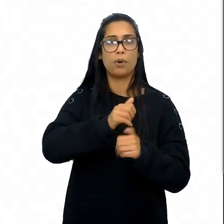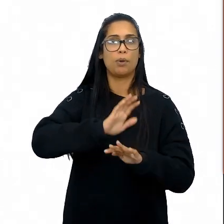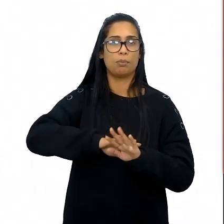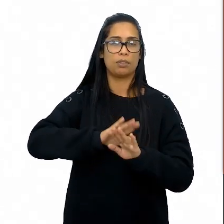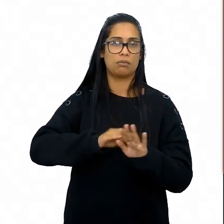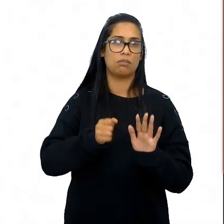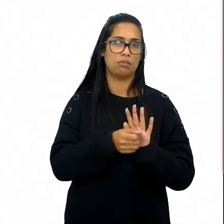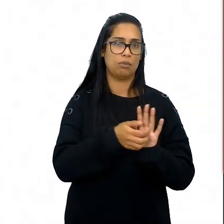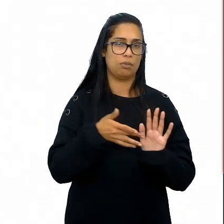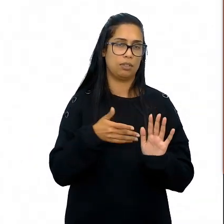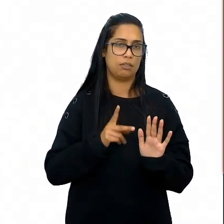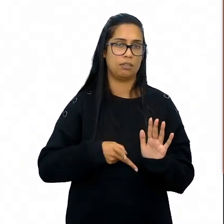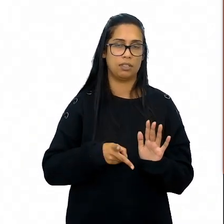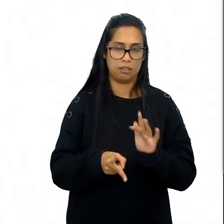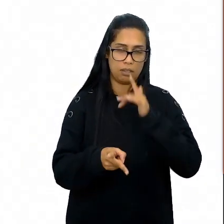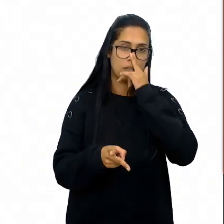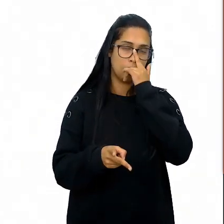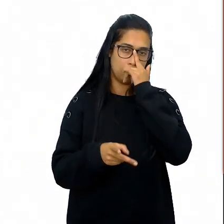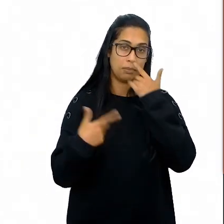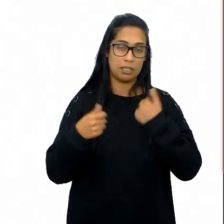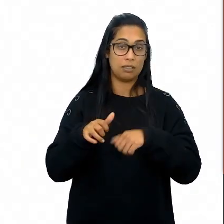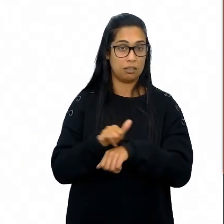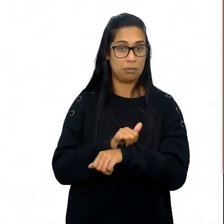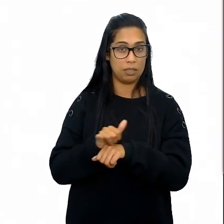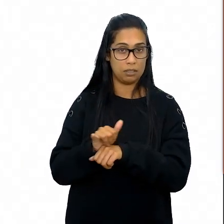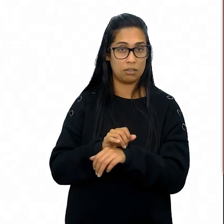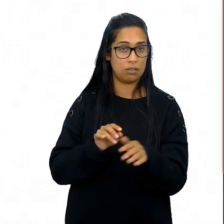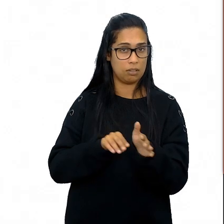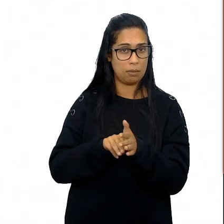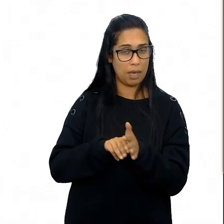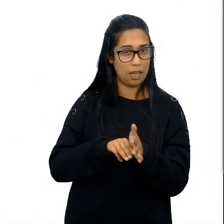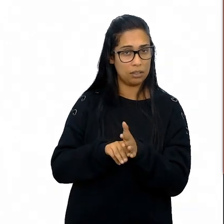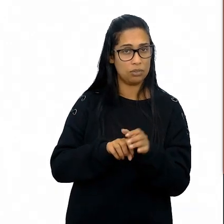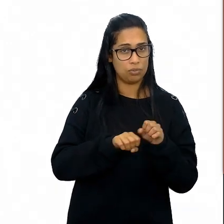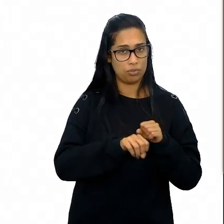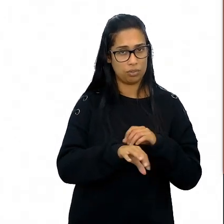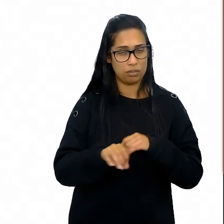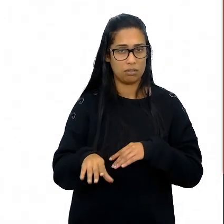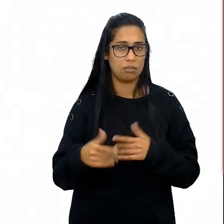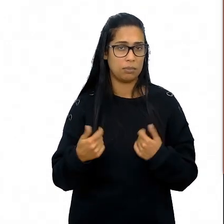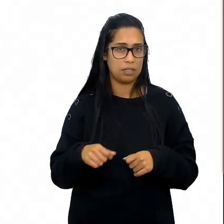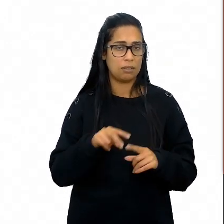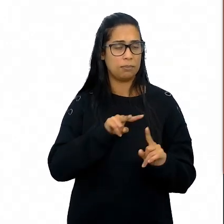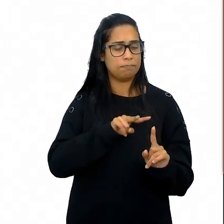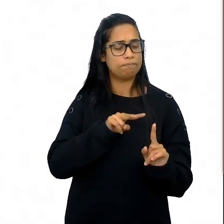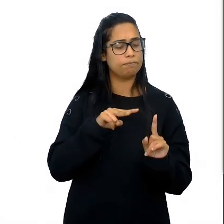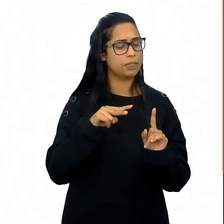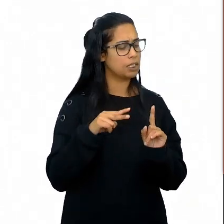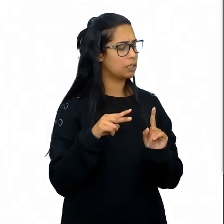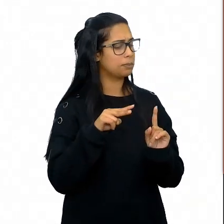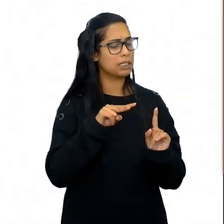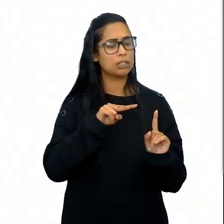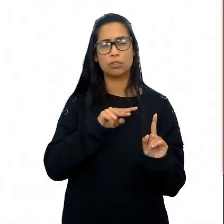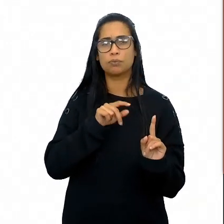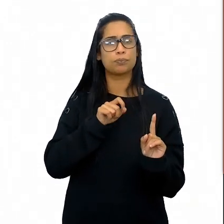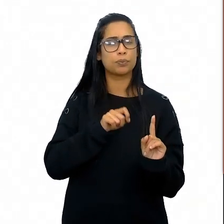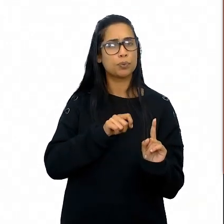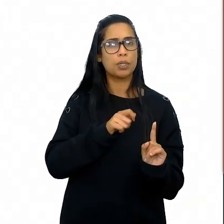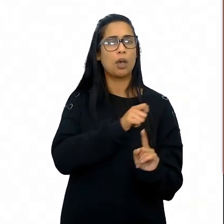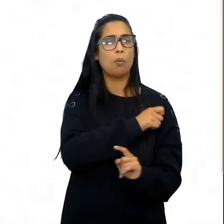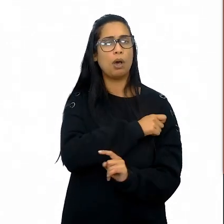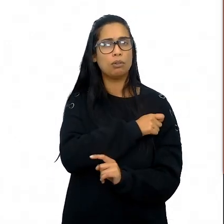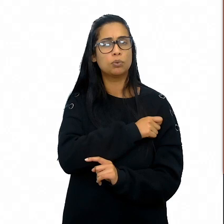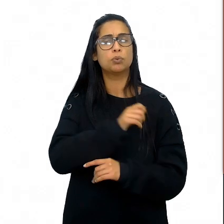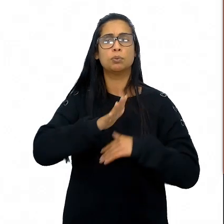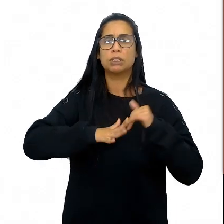então o caminho da resolução de problemas com uma estratégia metodológica né tem a perspectiva de tornar Os estudantes é